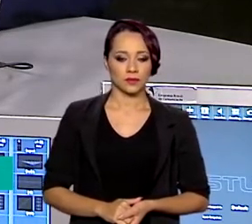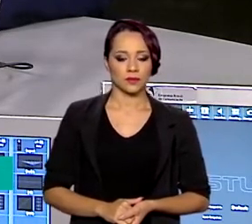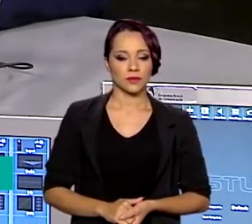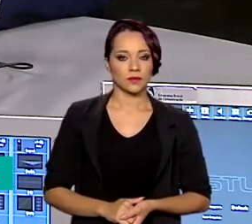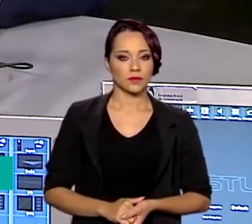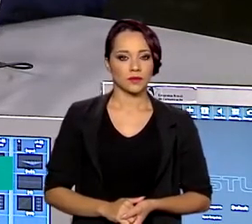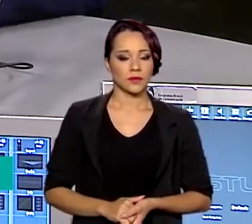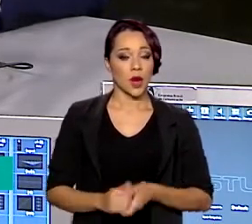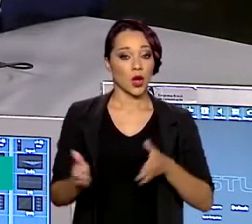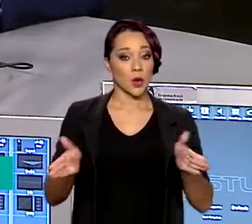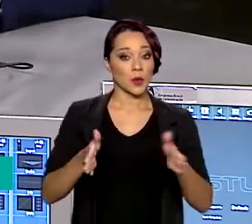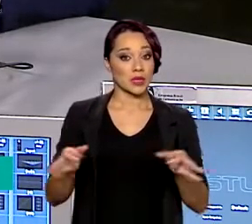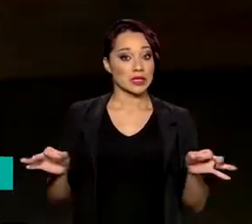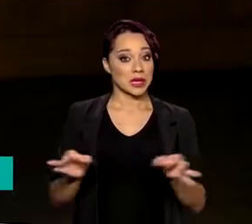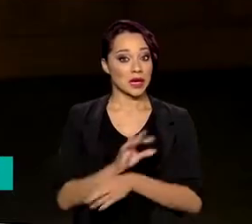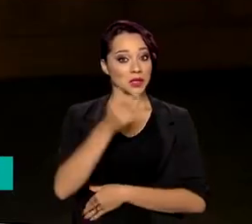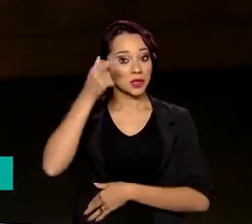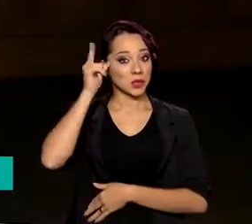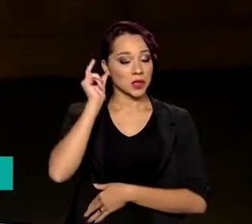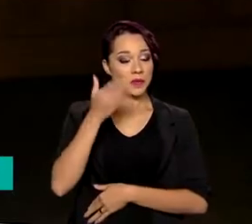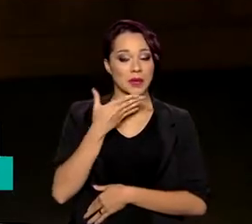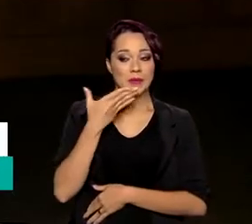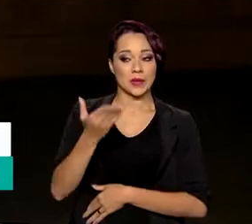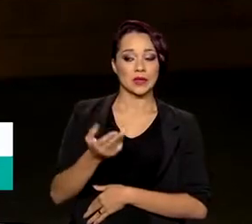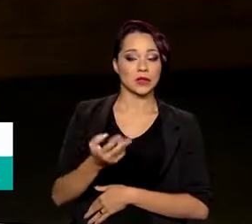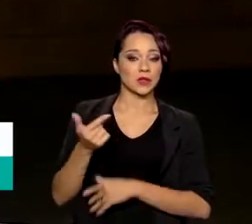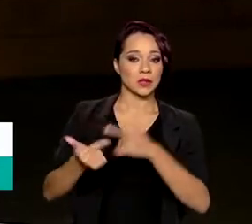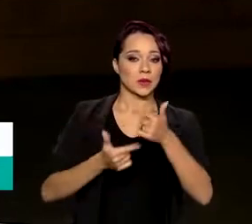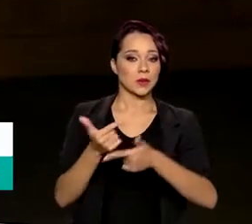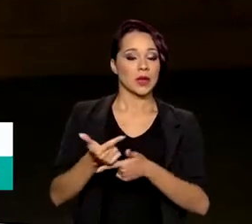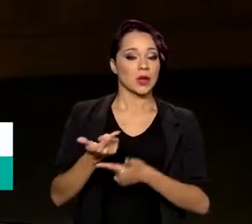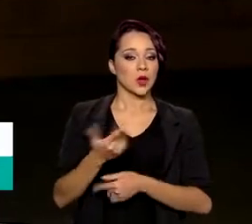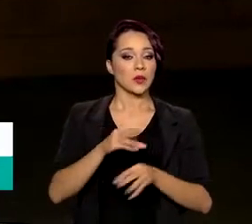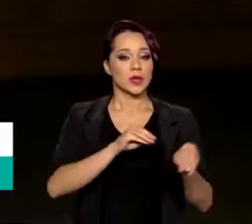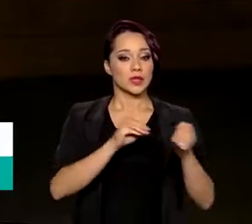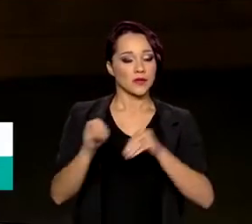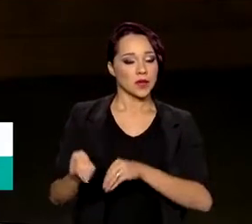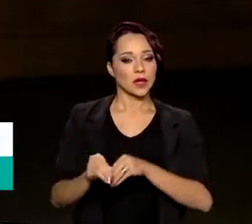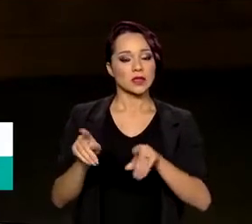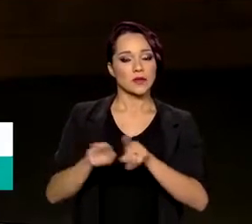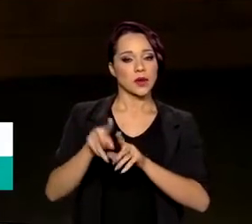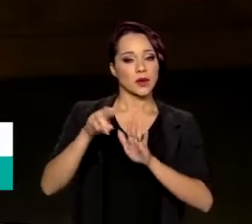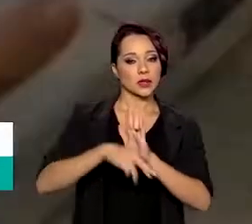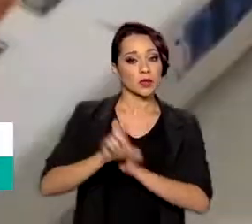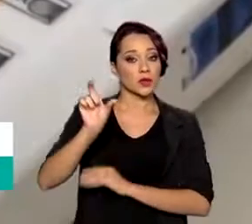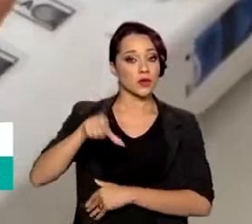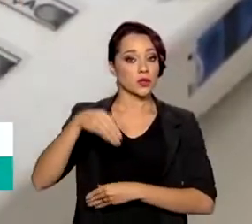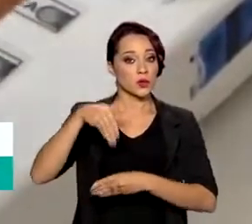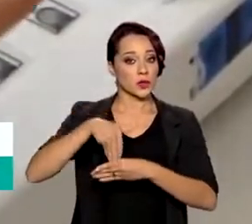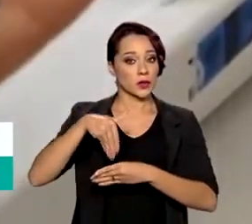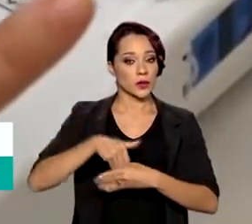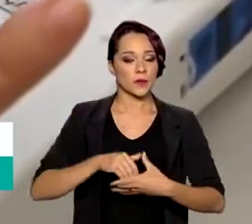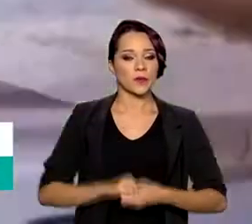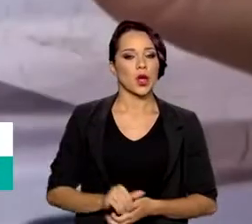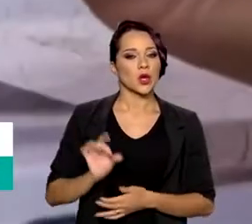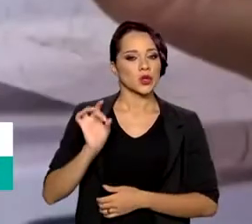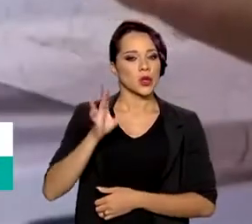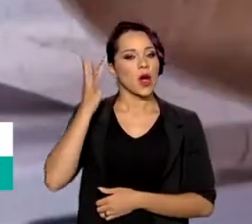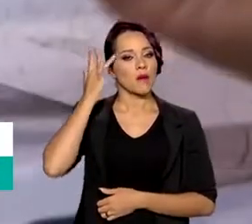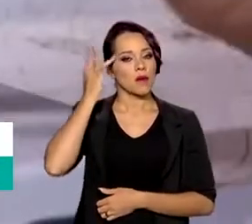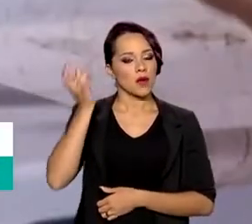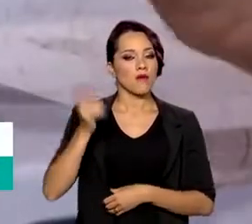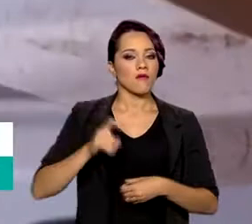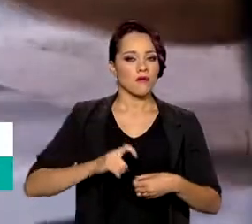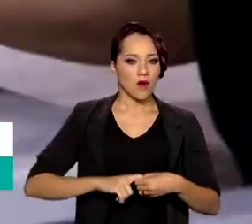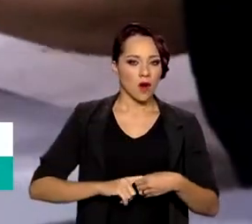Com o prazo encerrado desde ontem para a solicitação de serviços como transferência, emissão e regularização do título de eleitor, somente amanhã volta